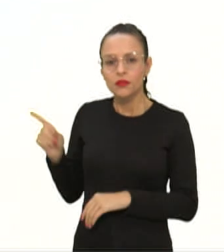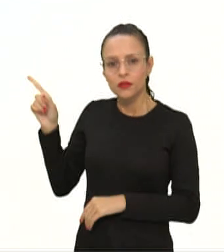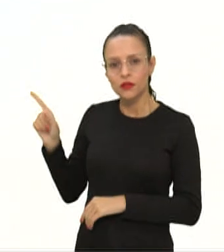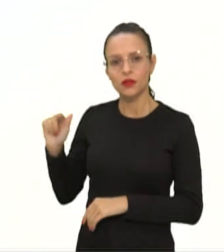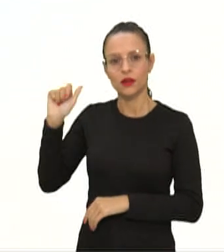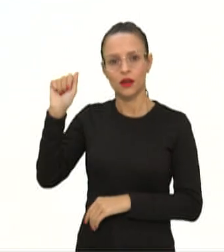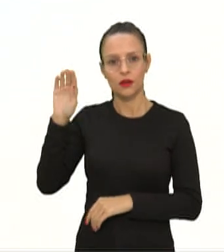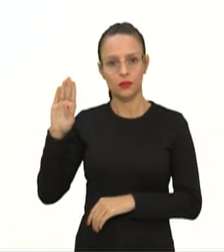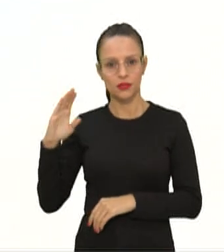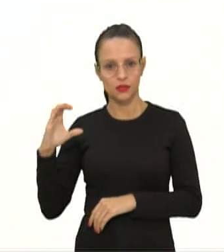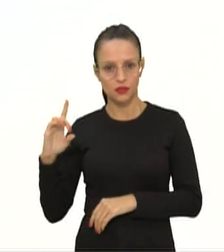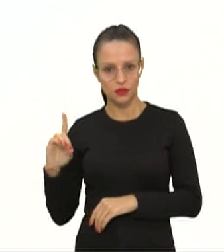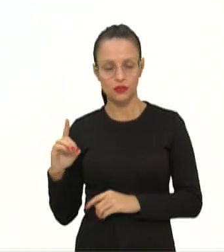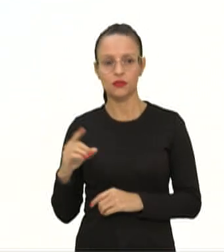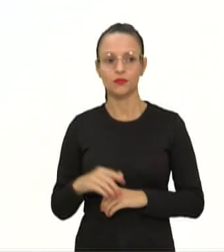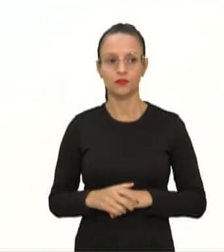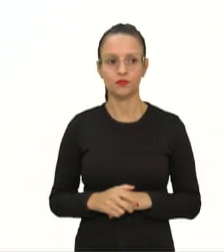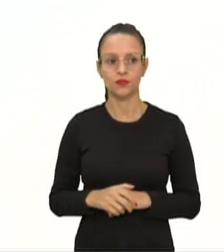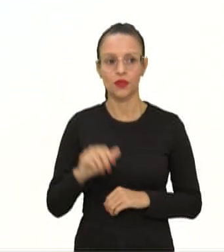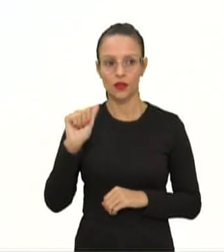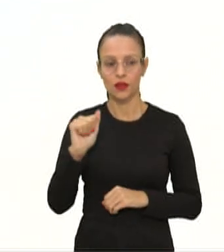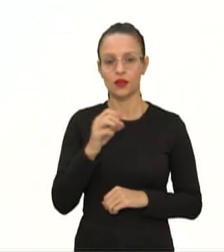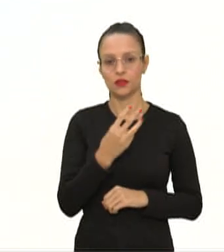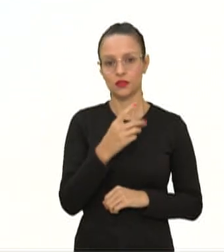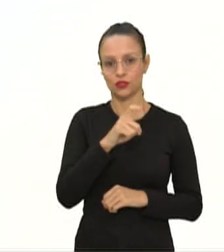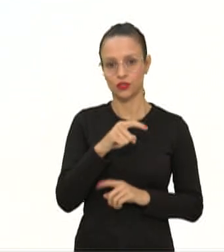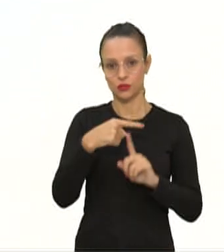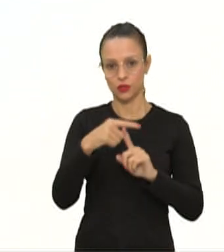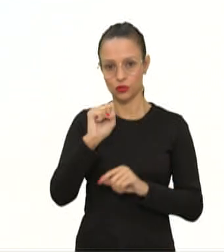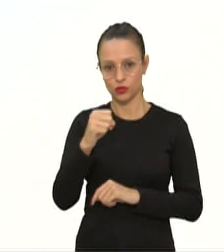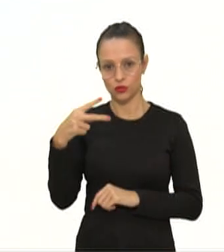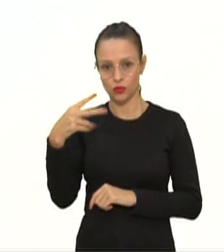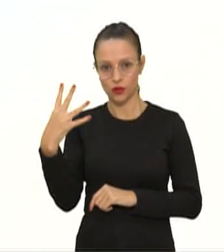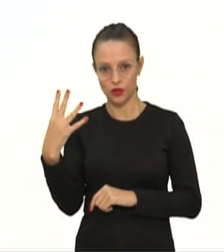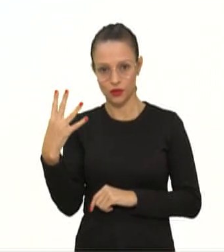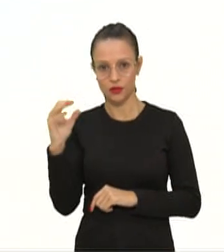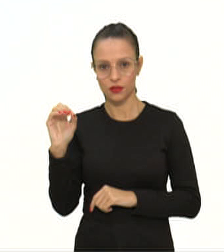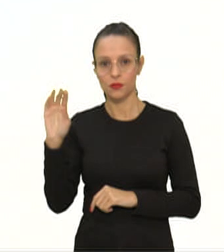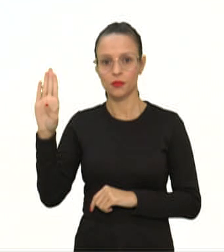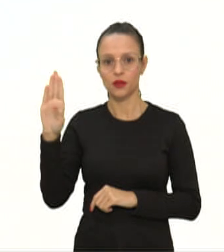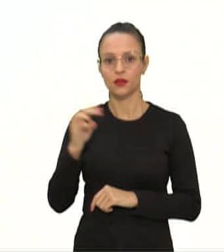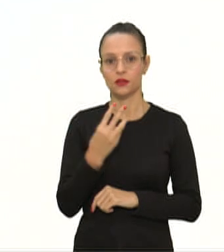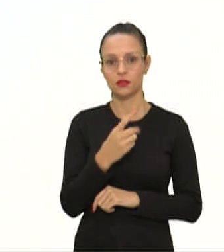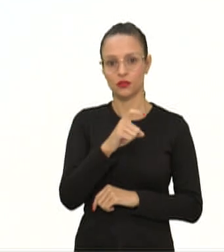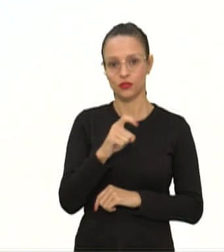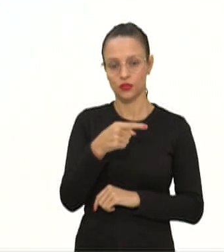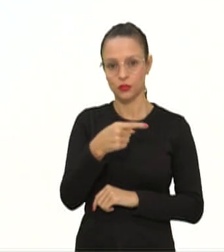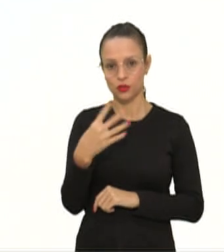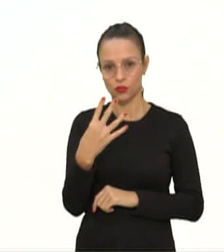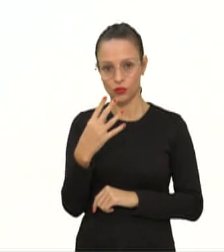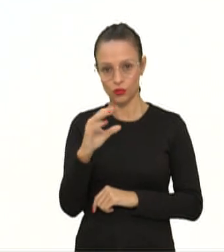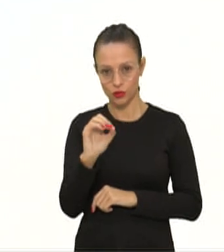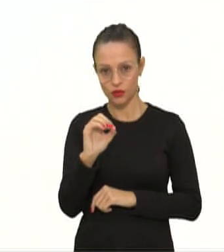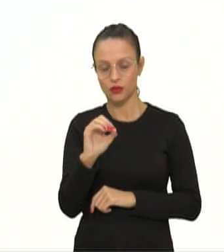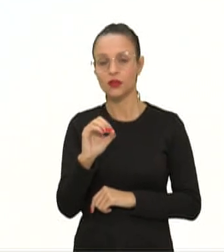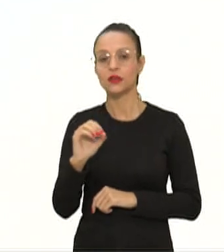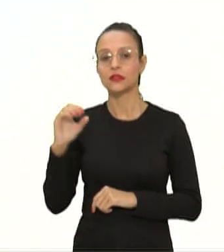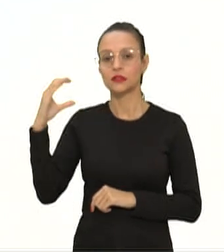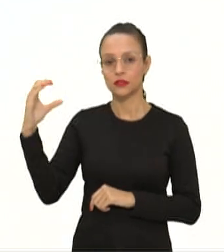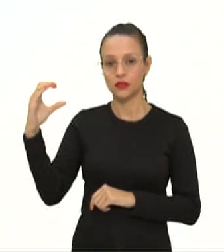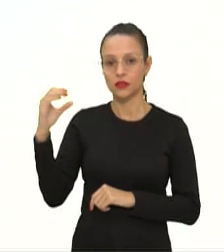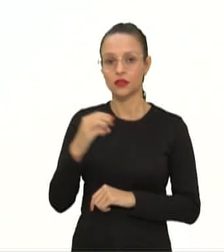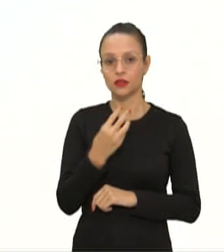D. Pense um pouquinho. Letra A, 3x mais 8 igual a 40. Letra B, 3x menos 8 igual a 40. Letra